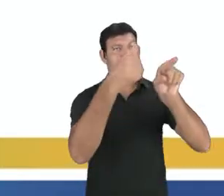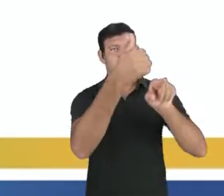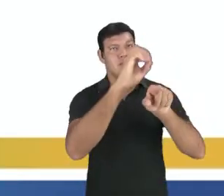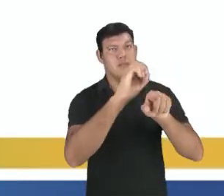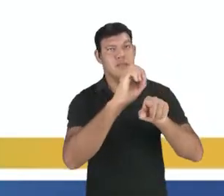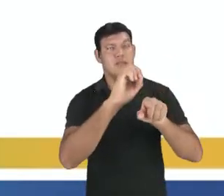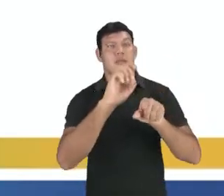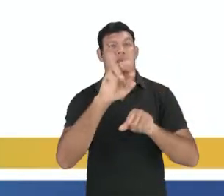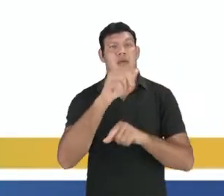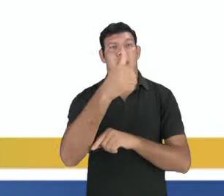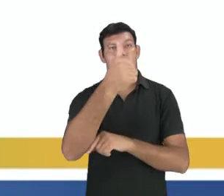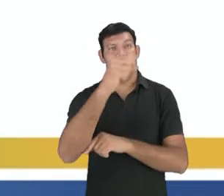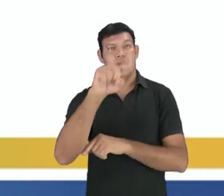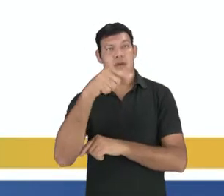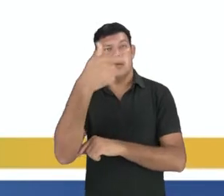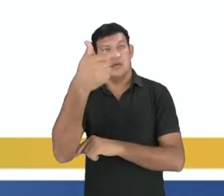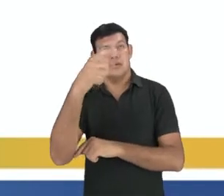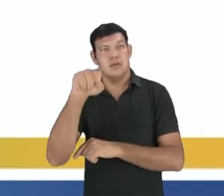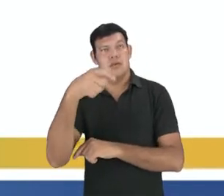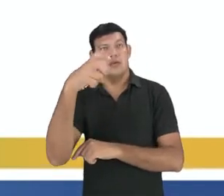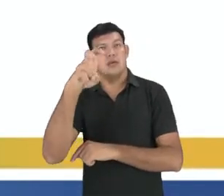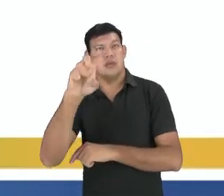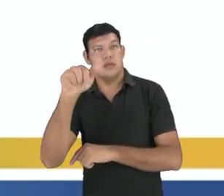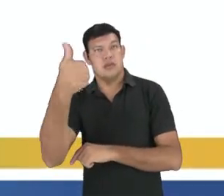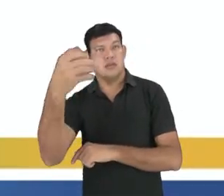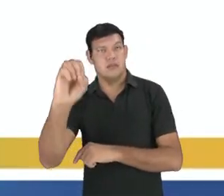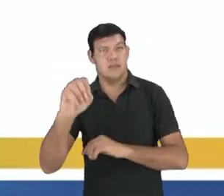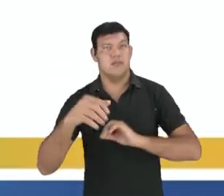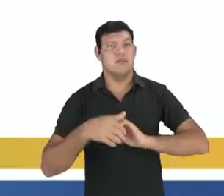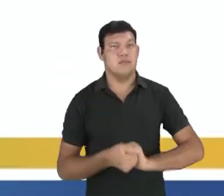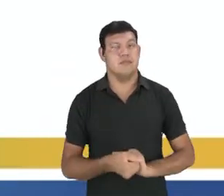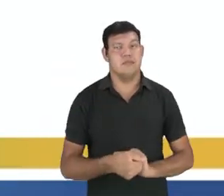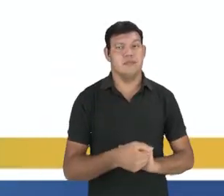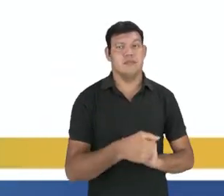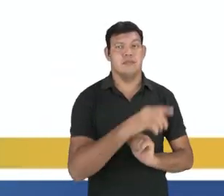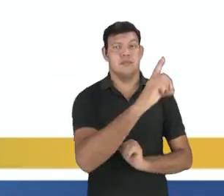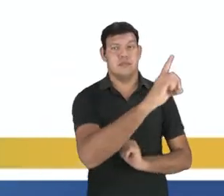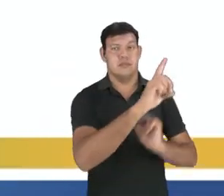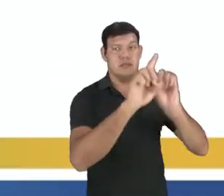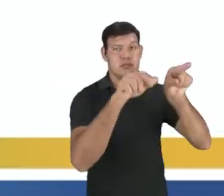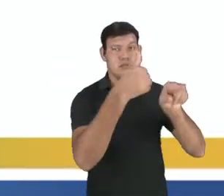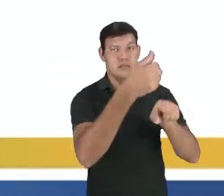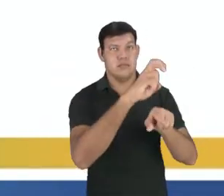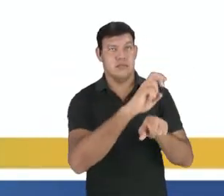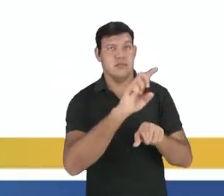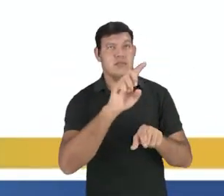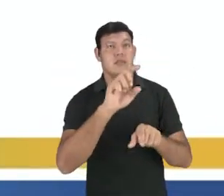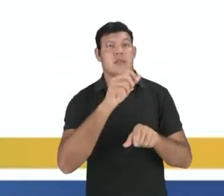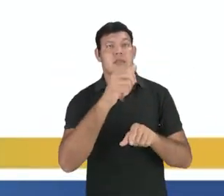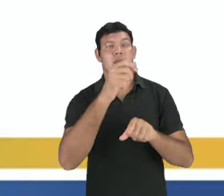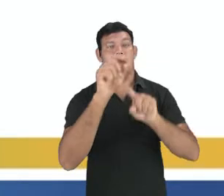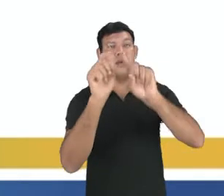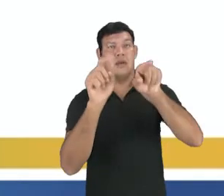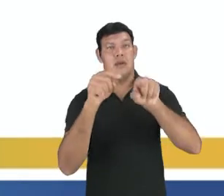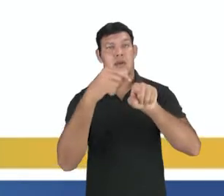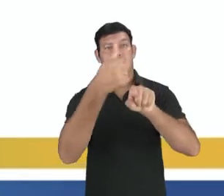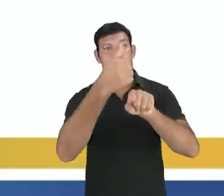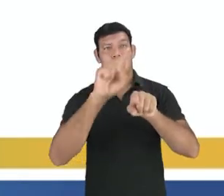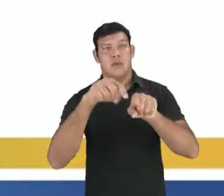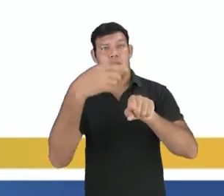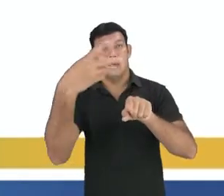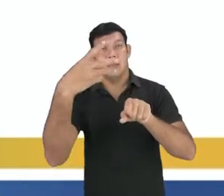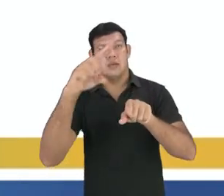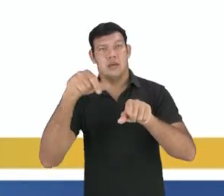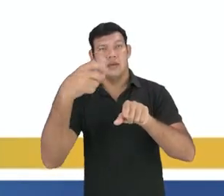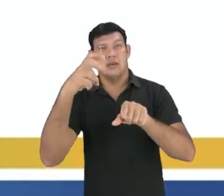1, 2, 5 e 10, são os números que dividem o 10. Divisores do 15, 1, 3, 5 e 15, que são os